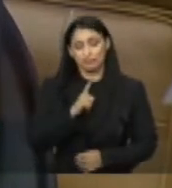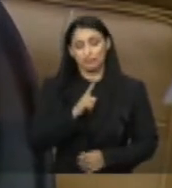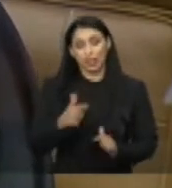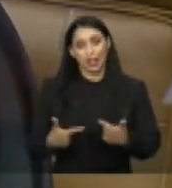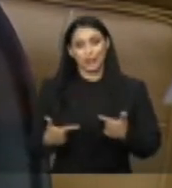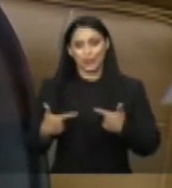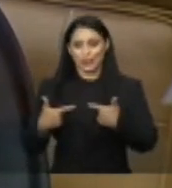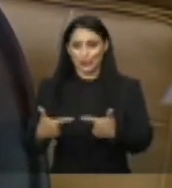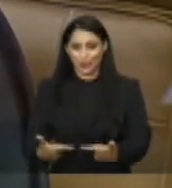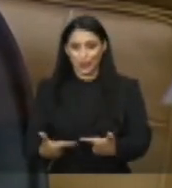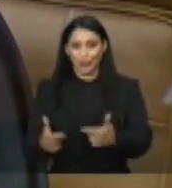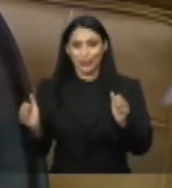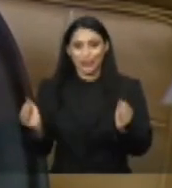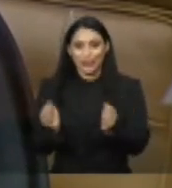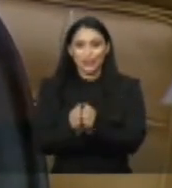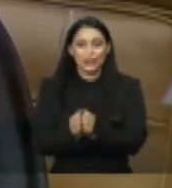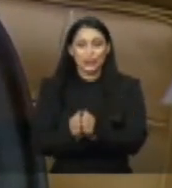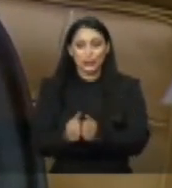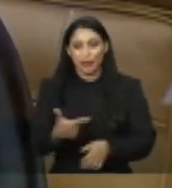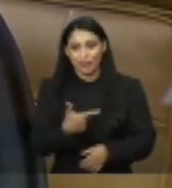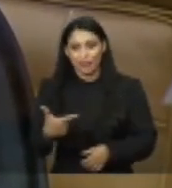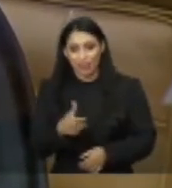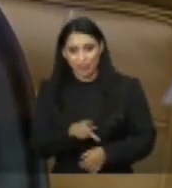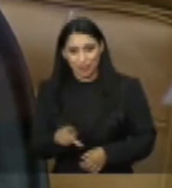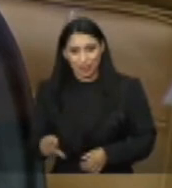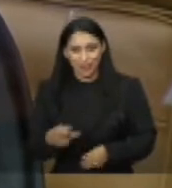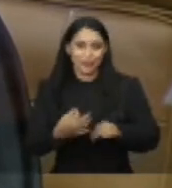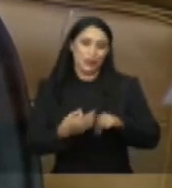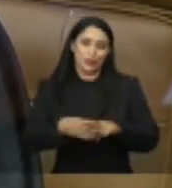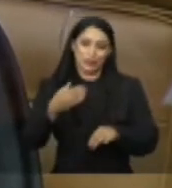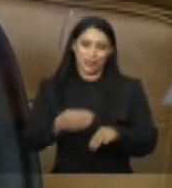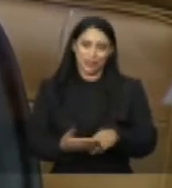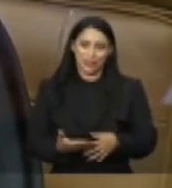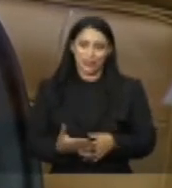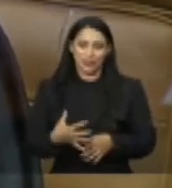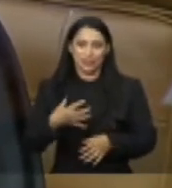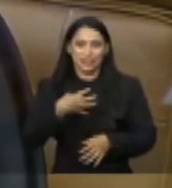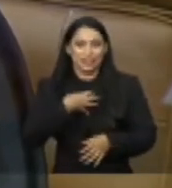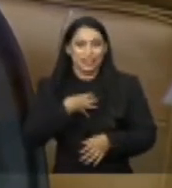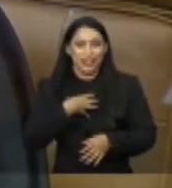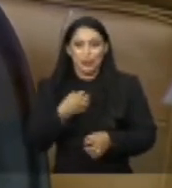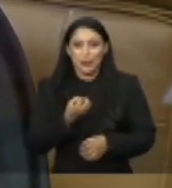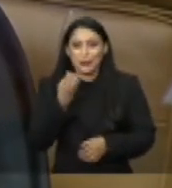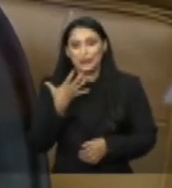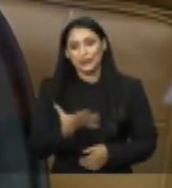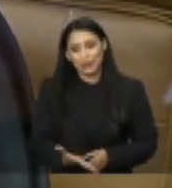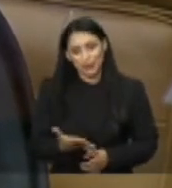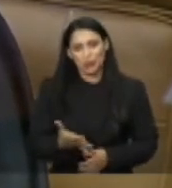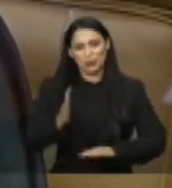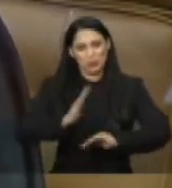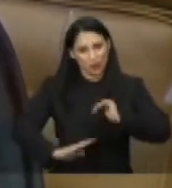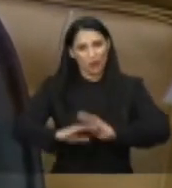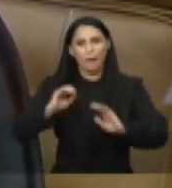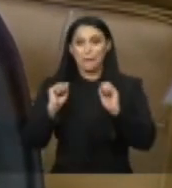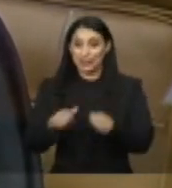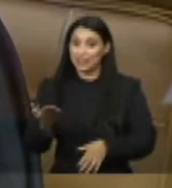de ter como companhia na vice-presidência um ministro generoso, competente